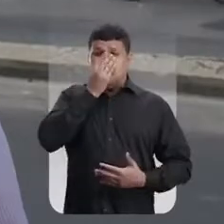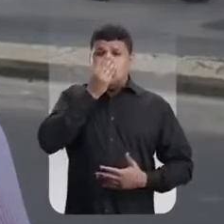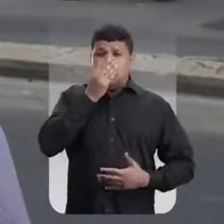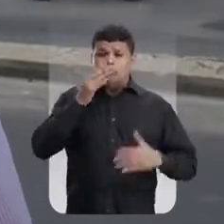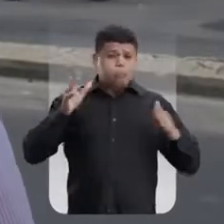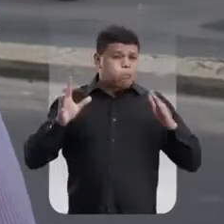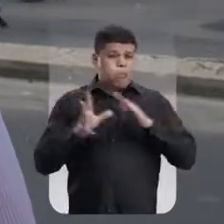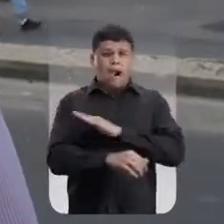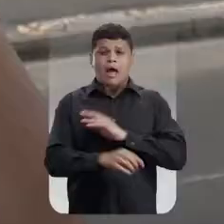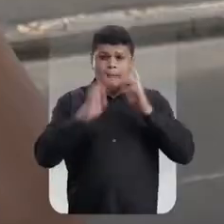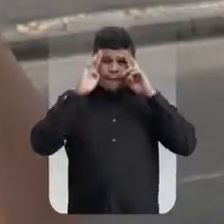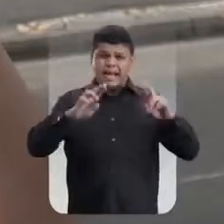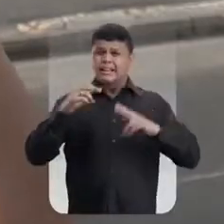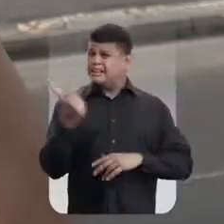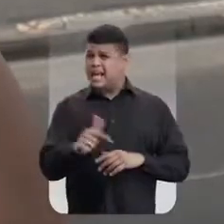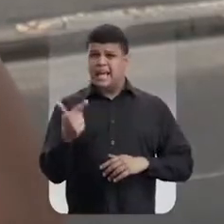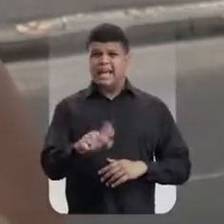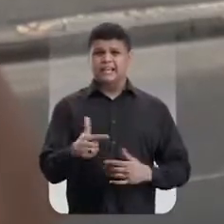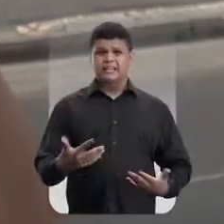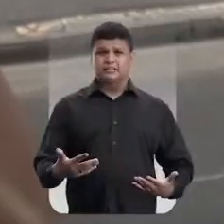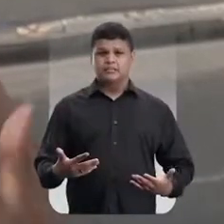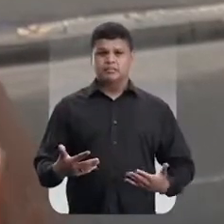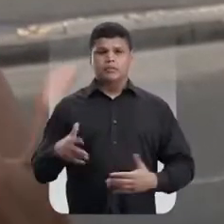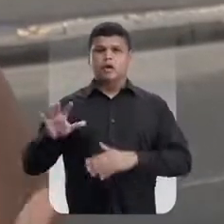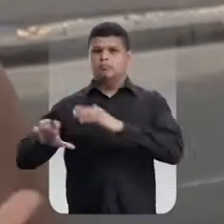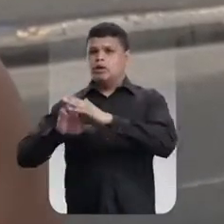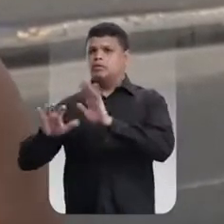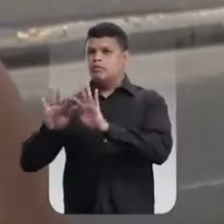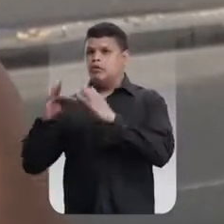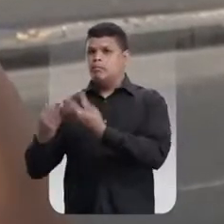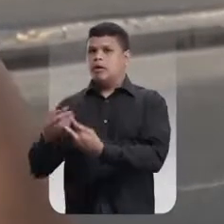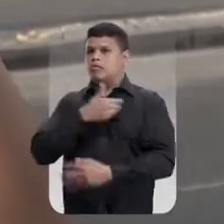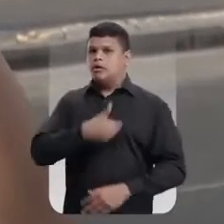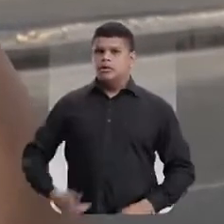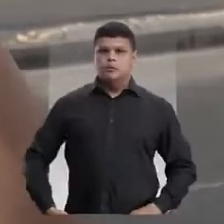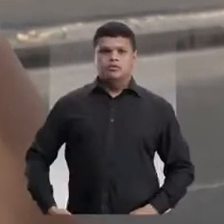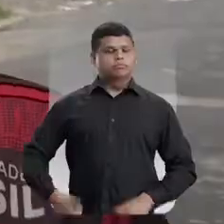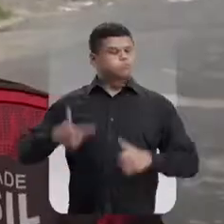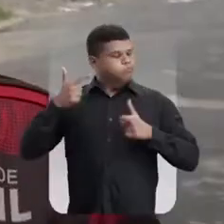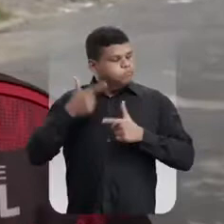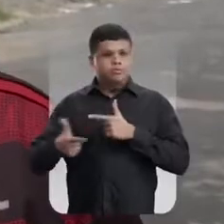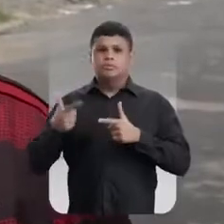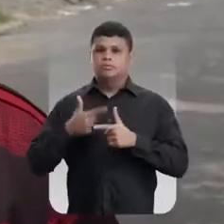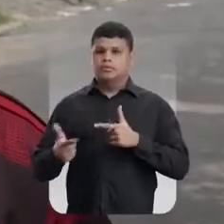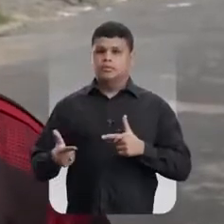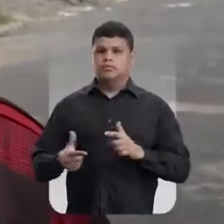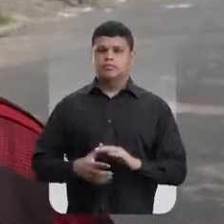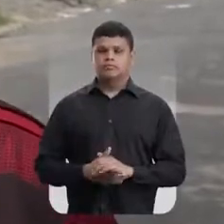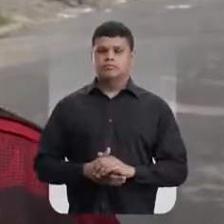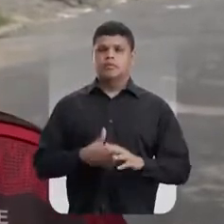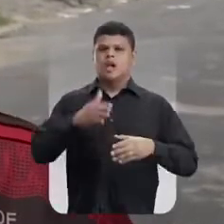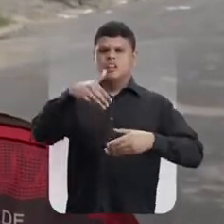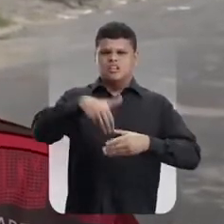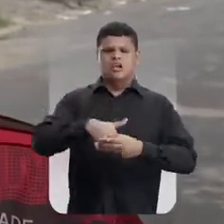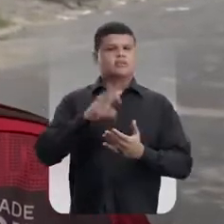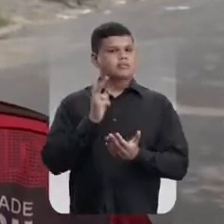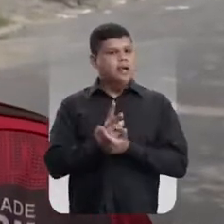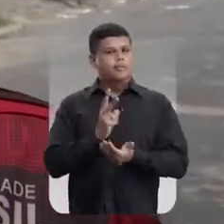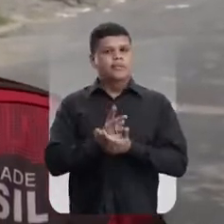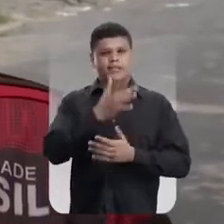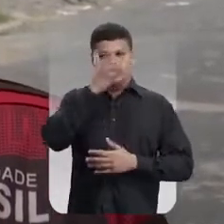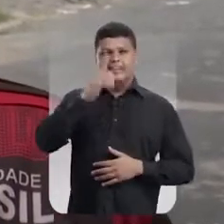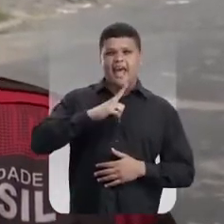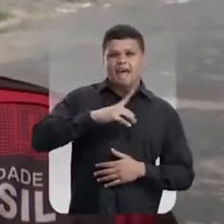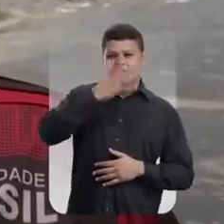respirador, não respeita nada. Quando tem empresa da família no meio, aí é treta. Eleição tem sempre o salvador da pátria,